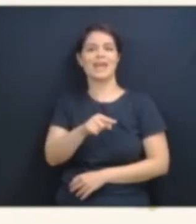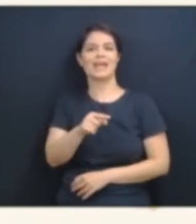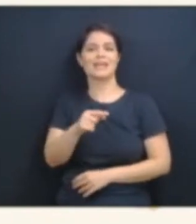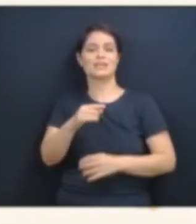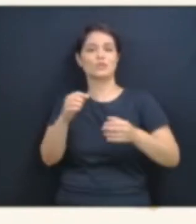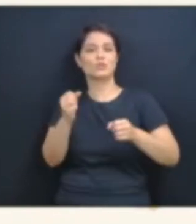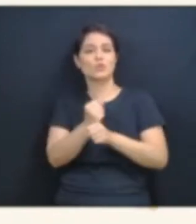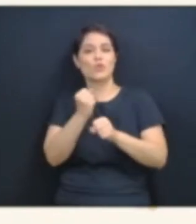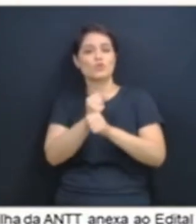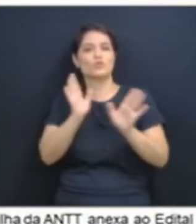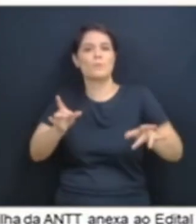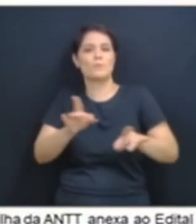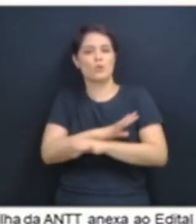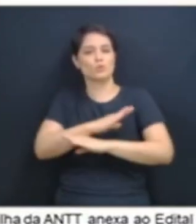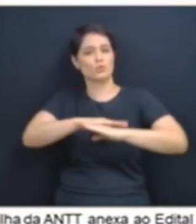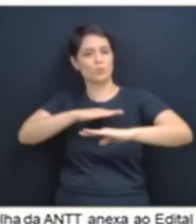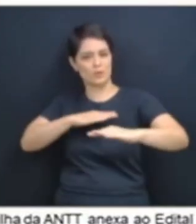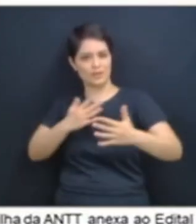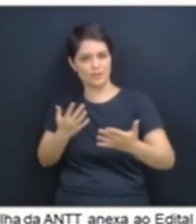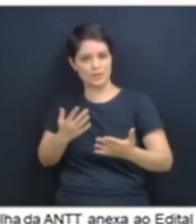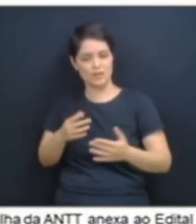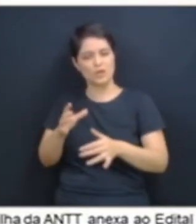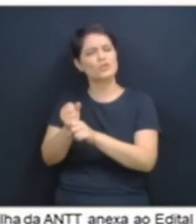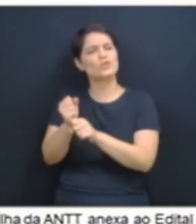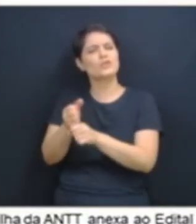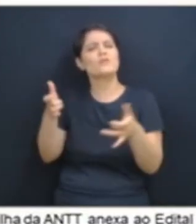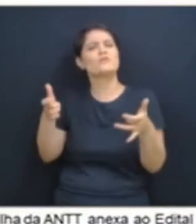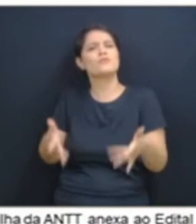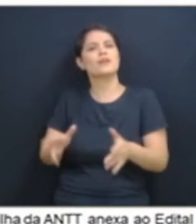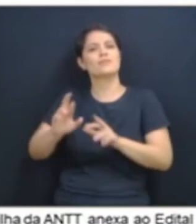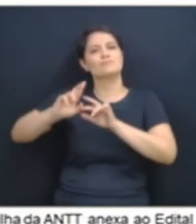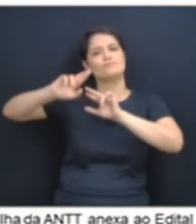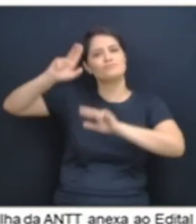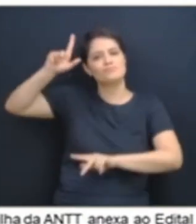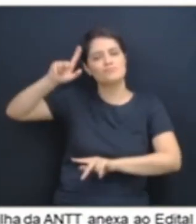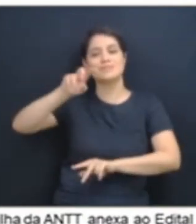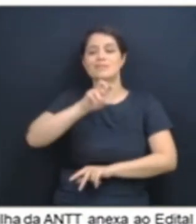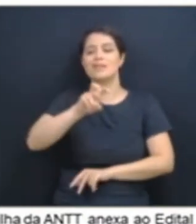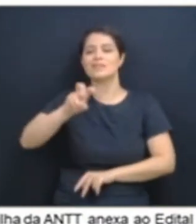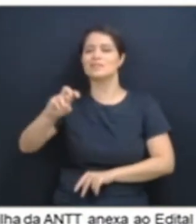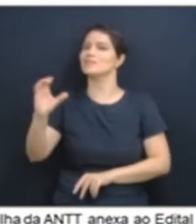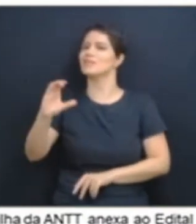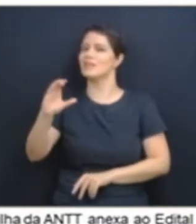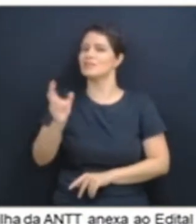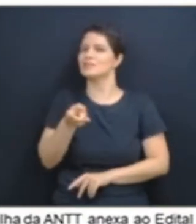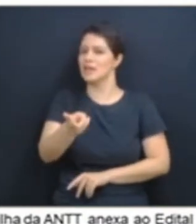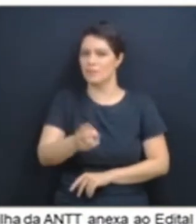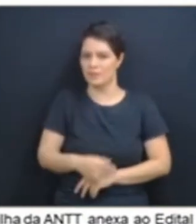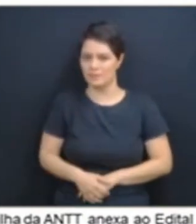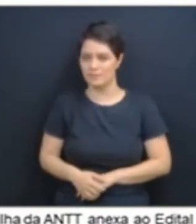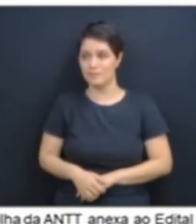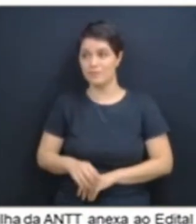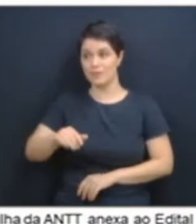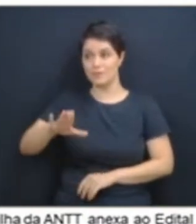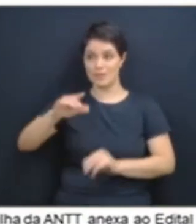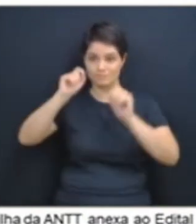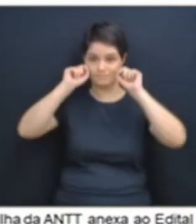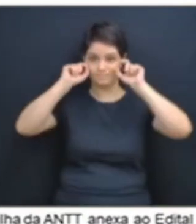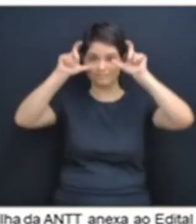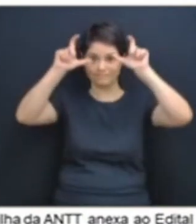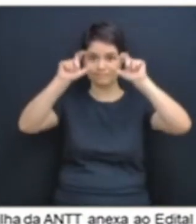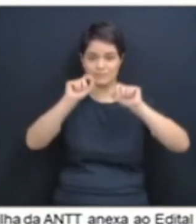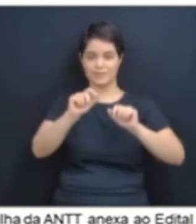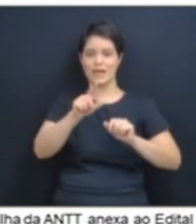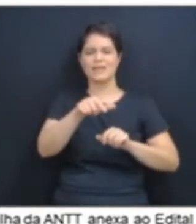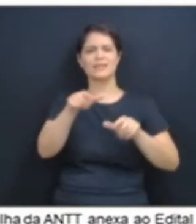diferença. E por fim, aqui está o ponto mais gritante desse lote 1. O lote 1 é o filé mignon